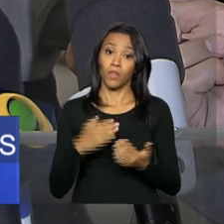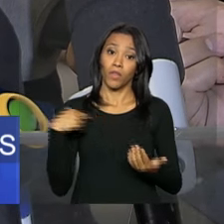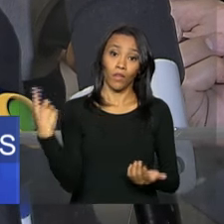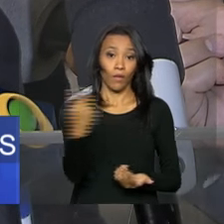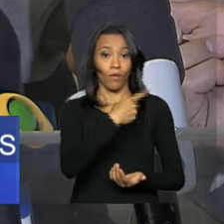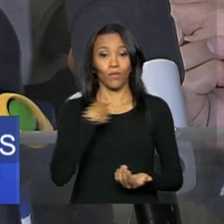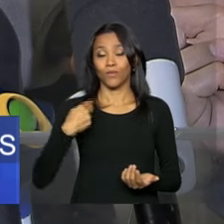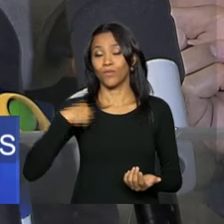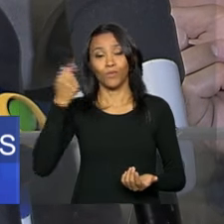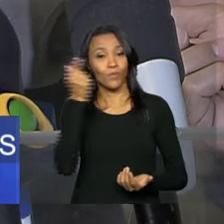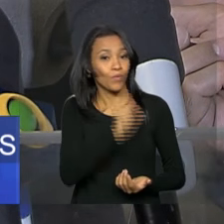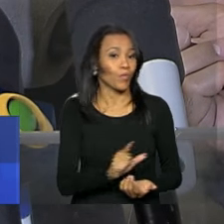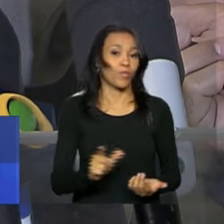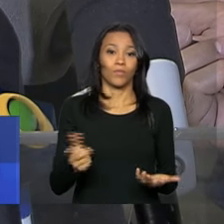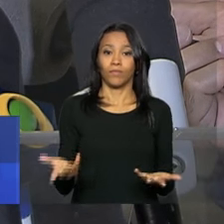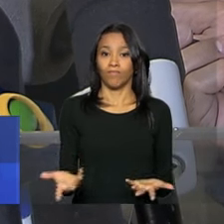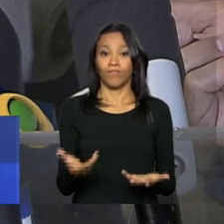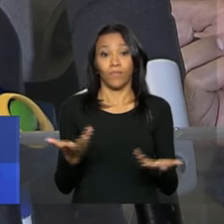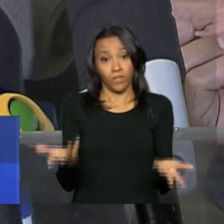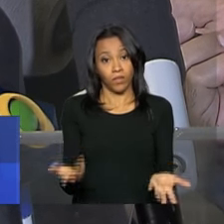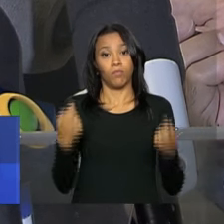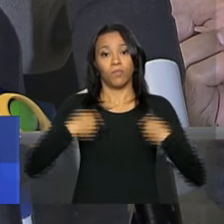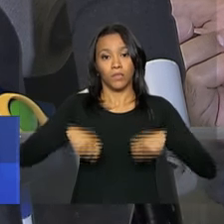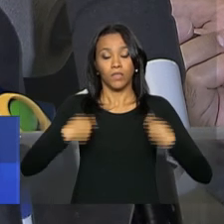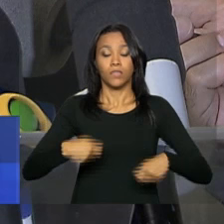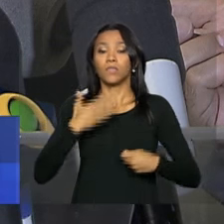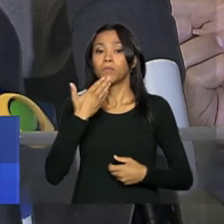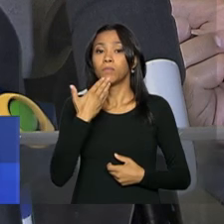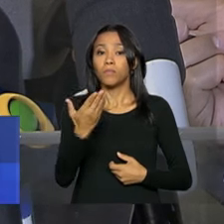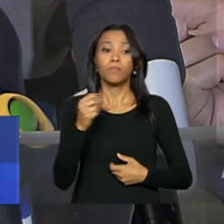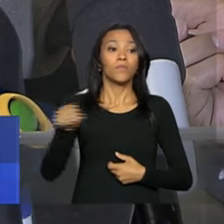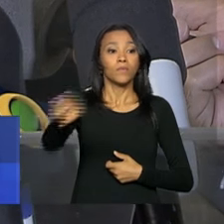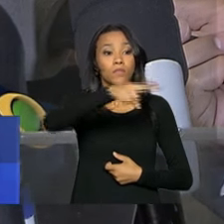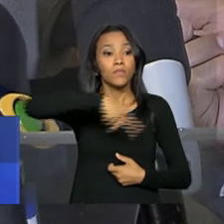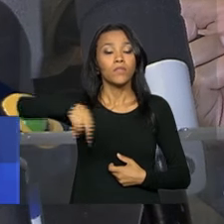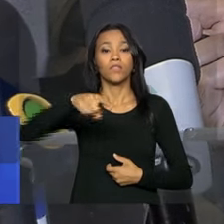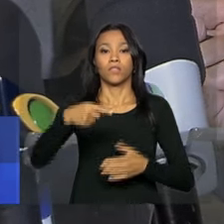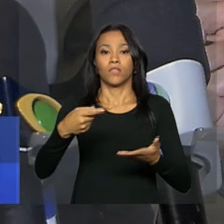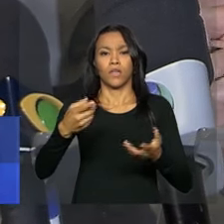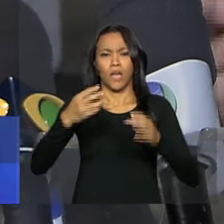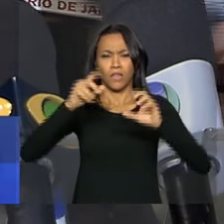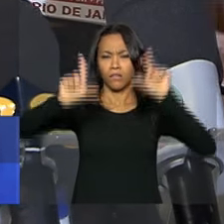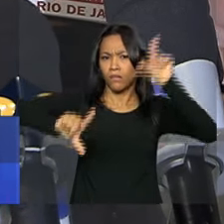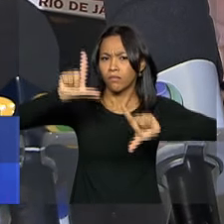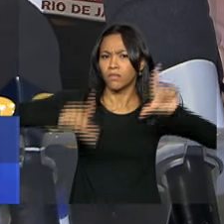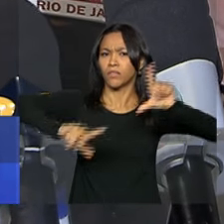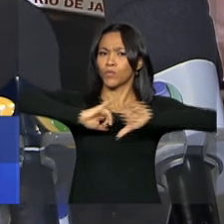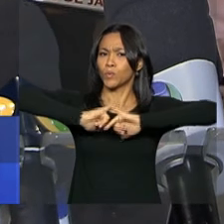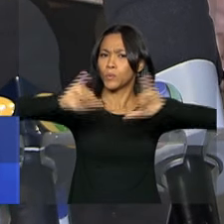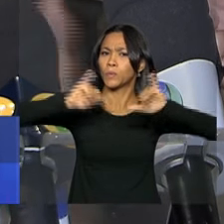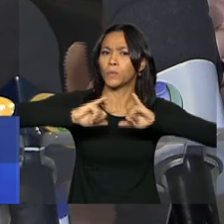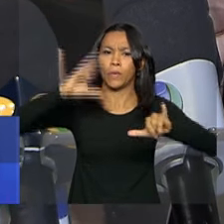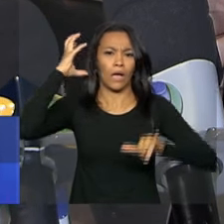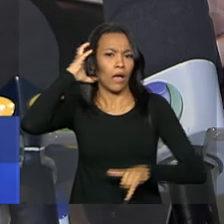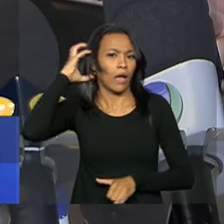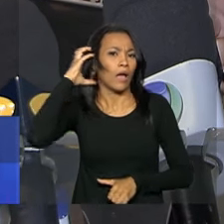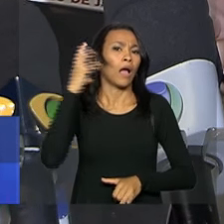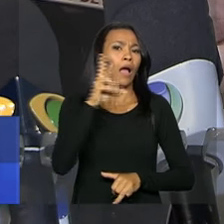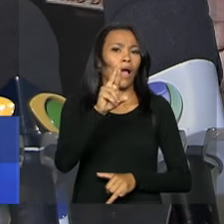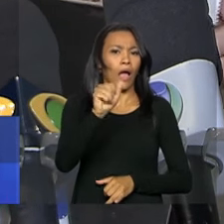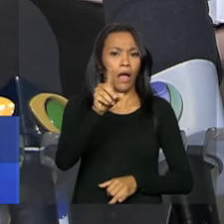Nós não seremos vitoriosos Então precisamos que os meios de comunicação que T sido super